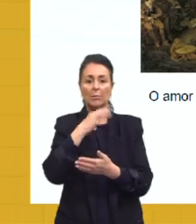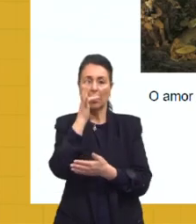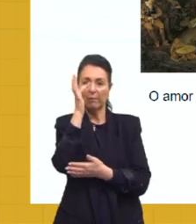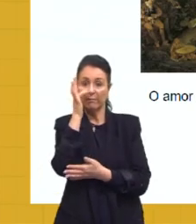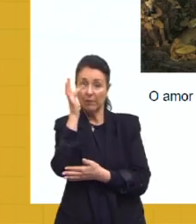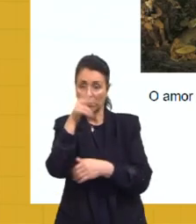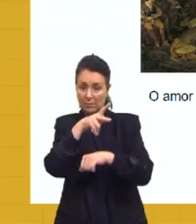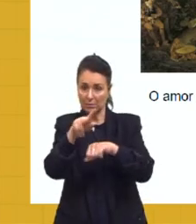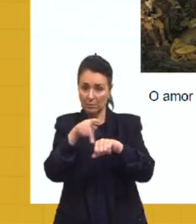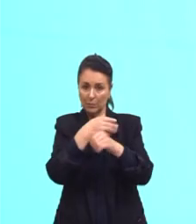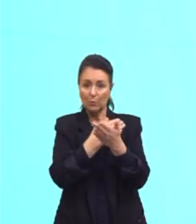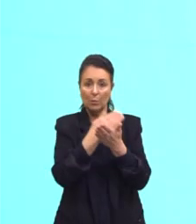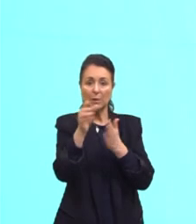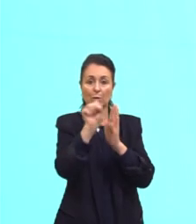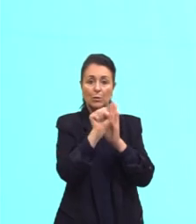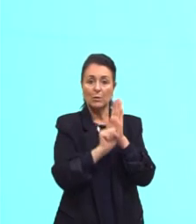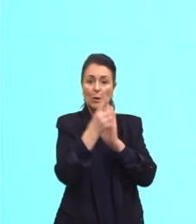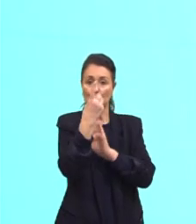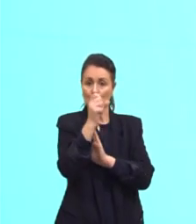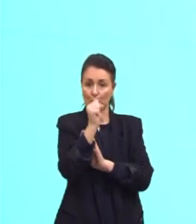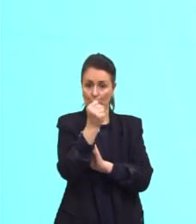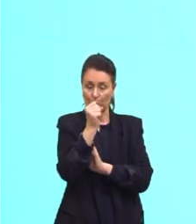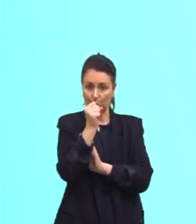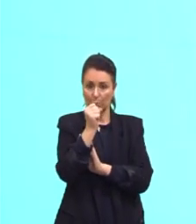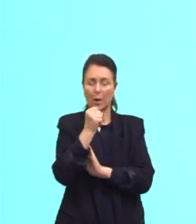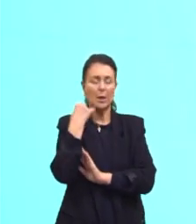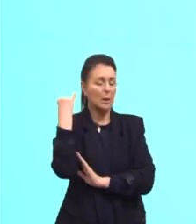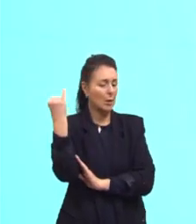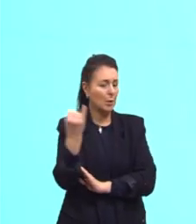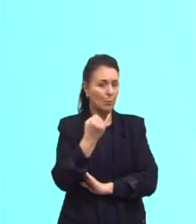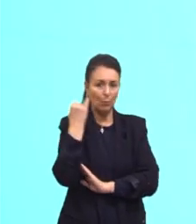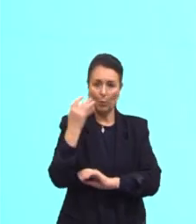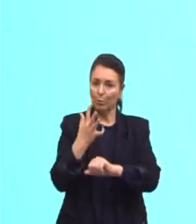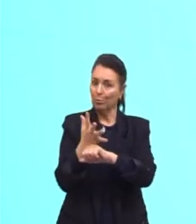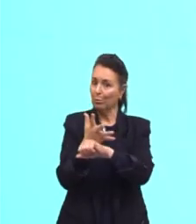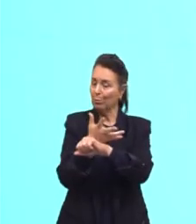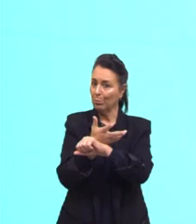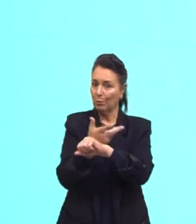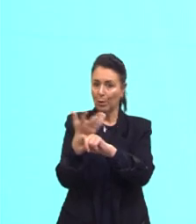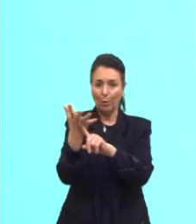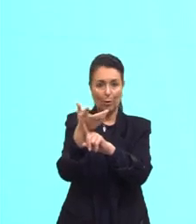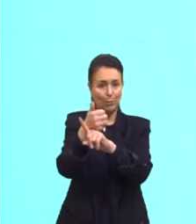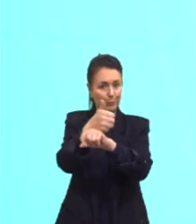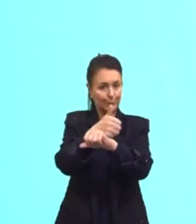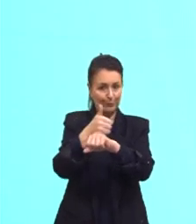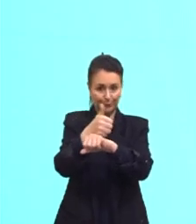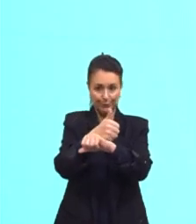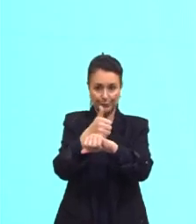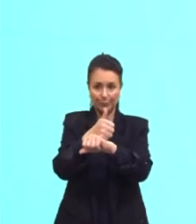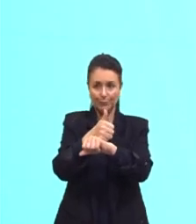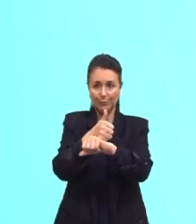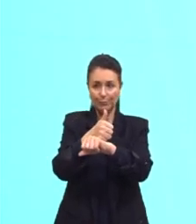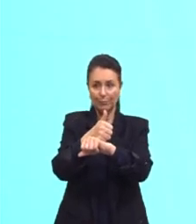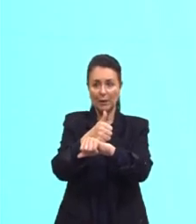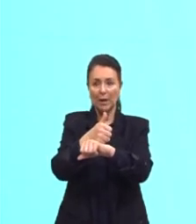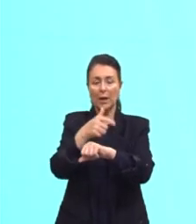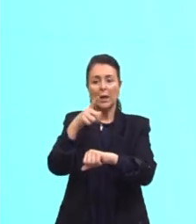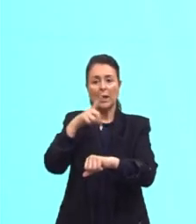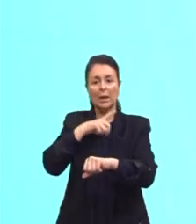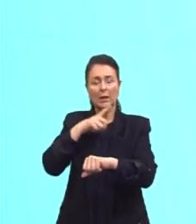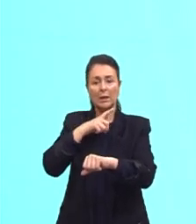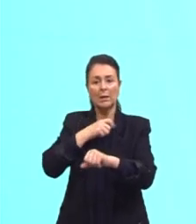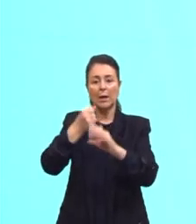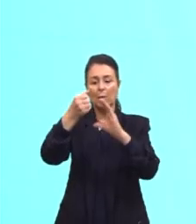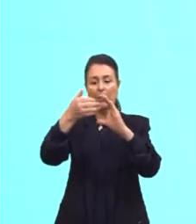francês do começo do século 18 é considerado um importante artista desse período o Artur ele tem uma característica